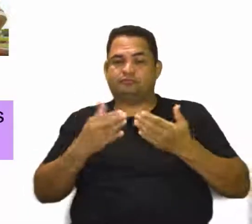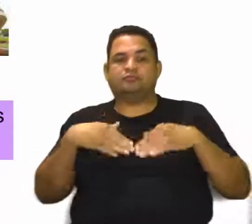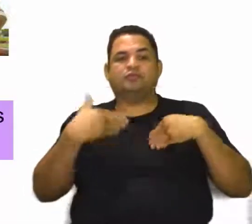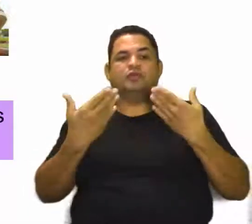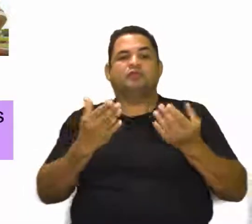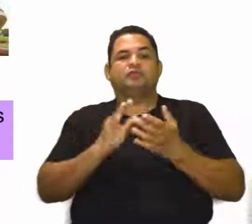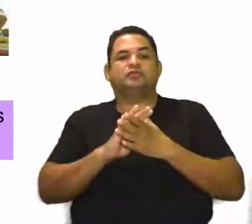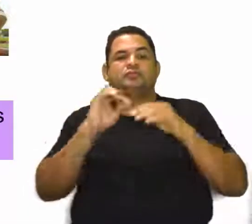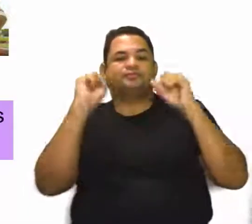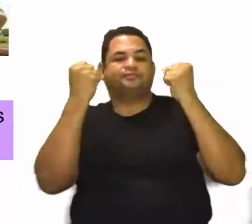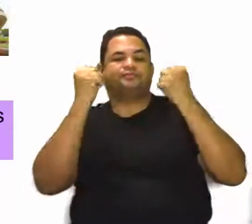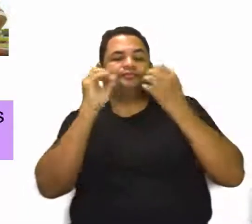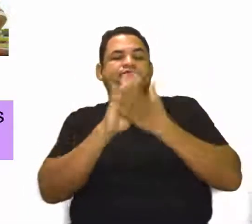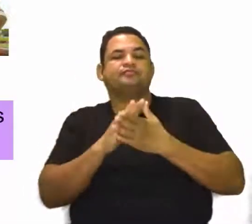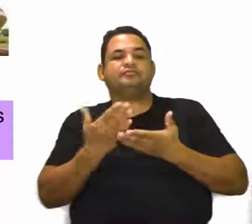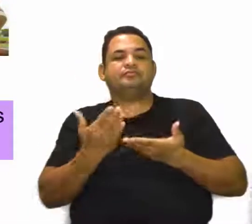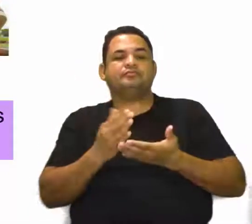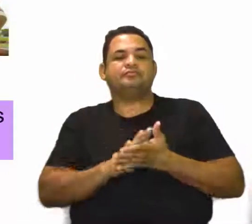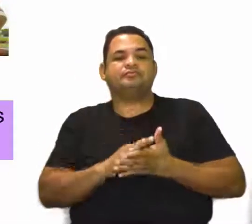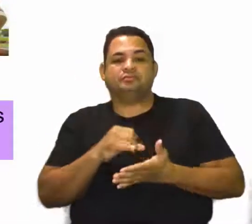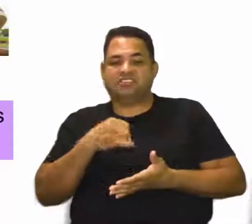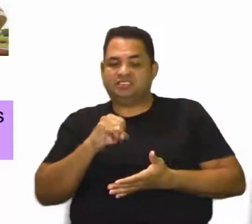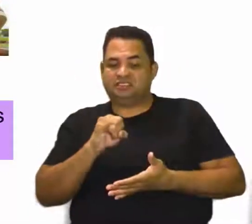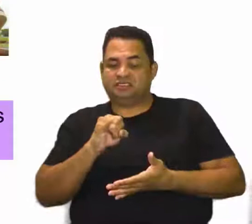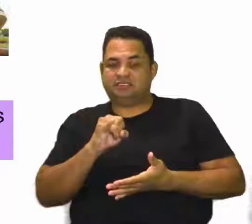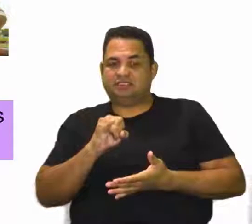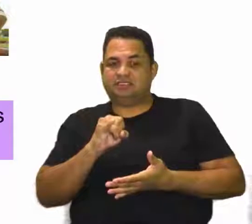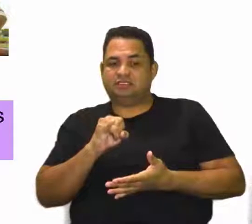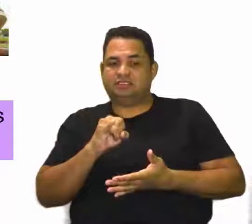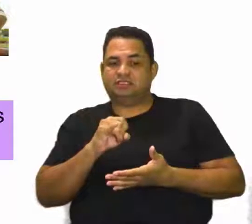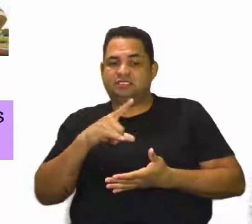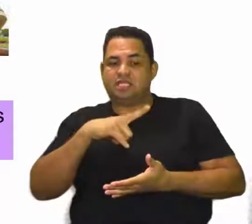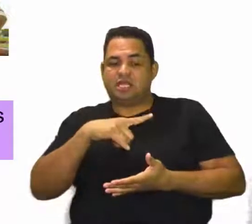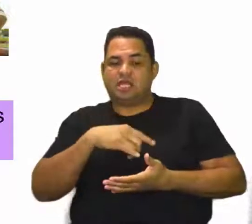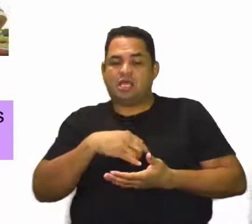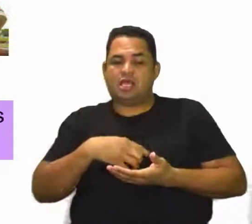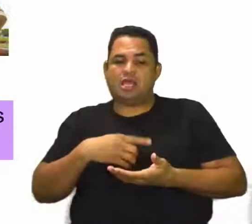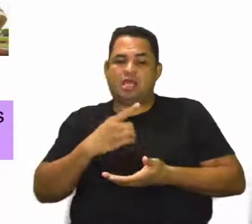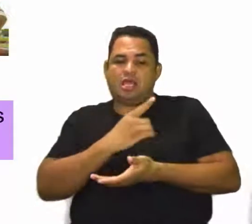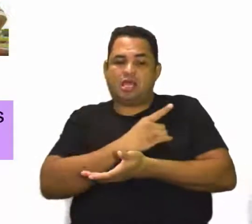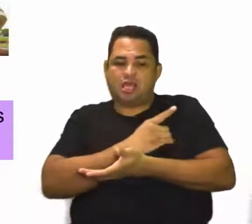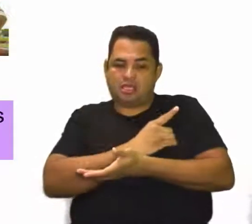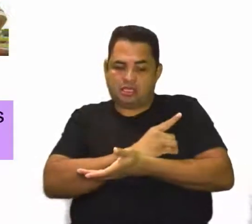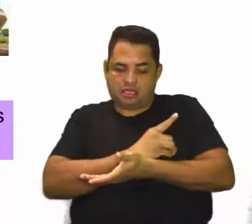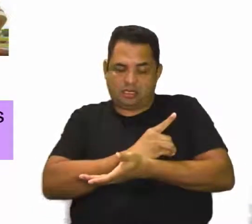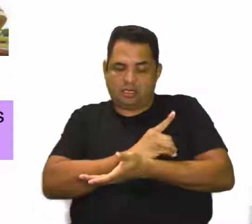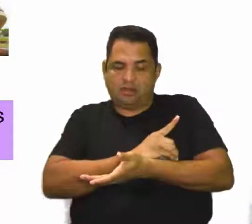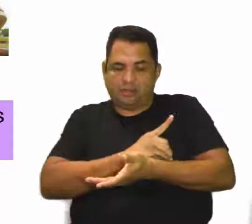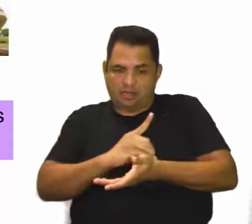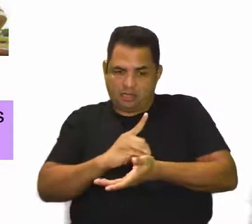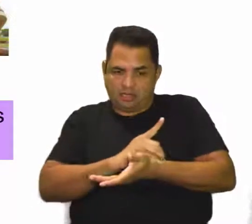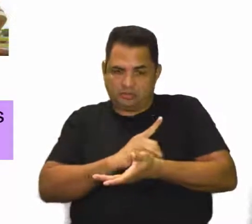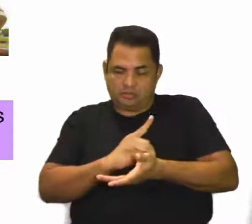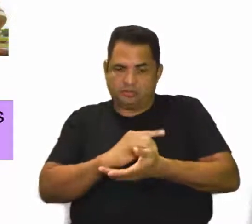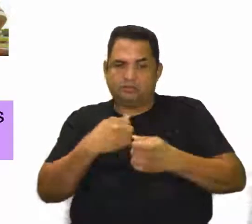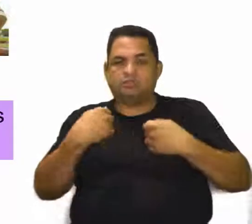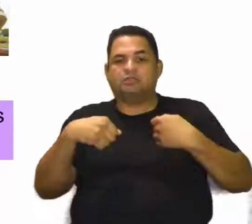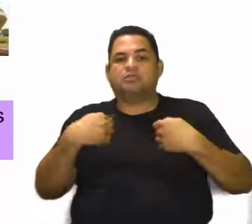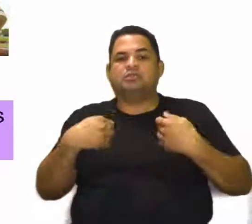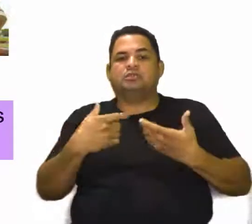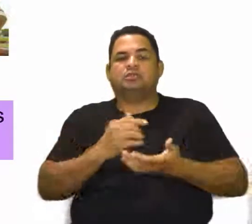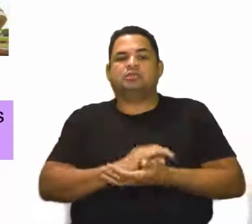durante o exercício físico se eu for diabético. Principalmente os casos tipo 1, que precisa de